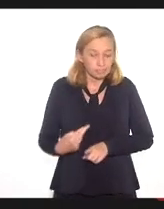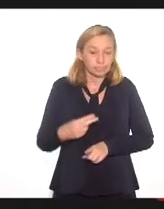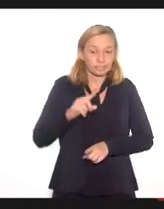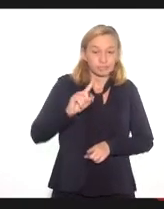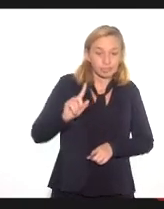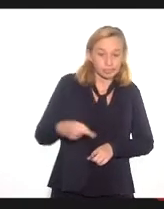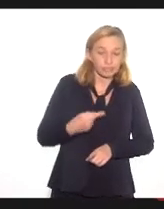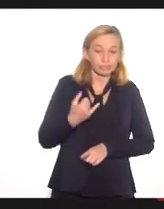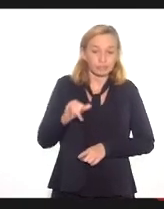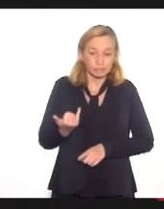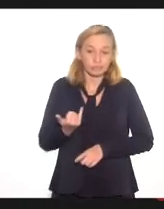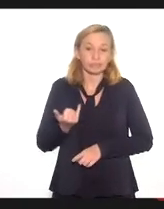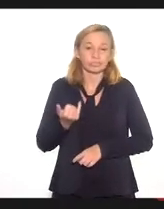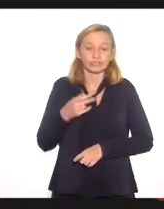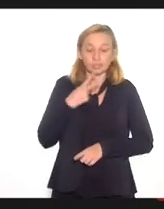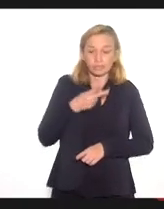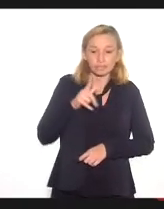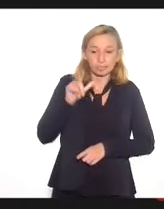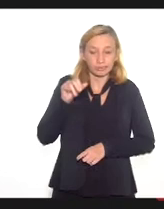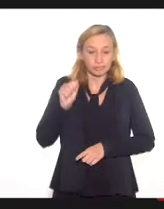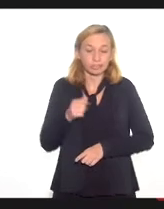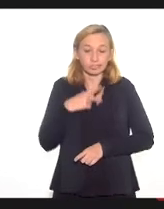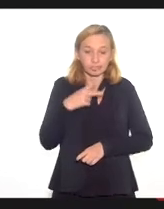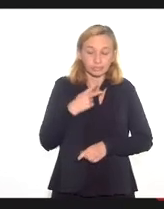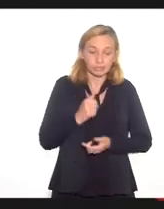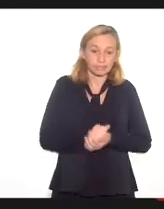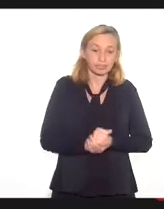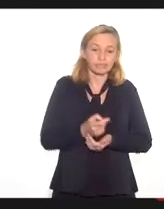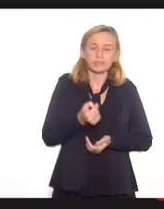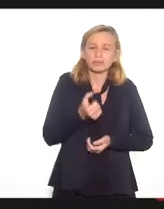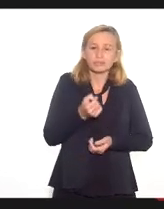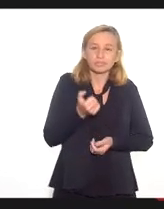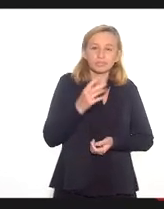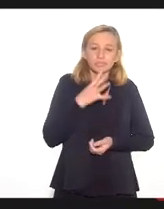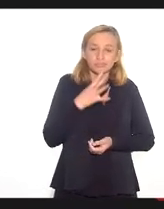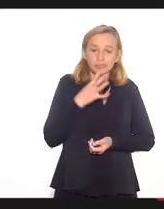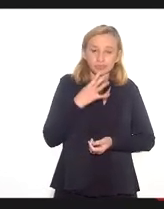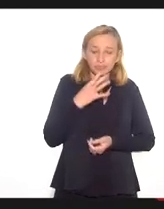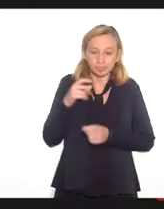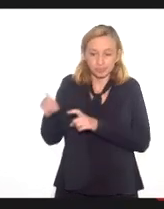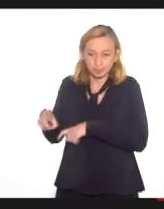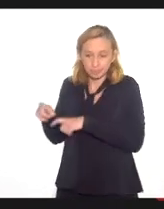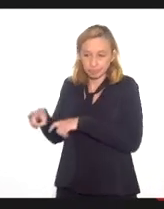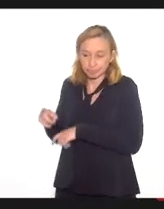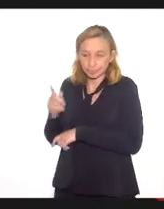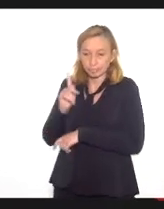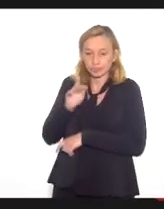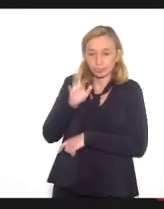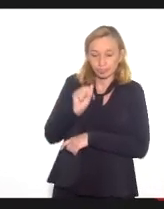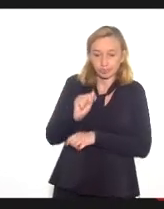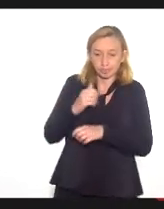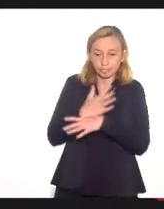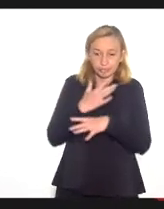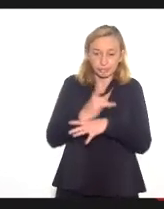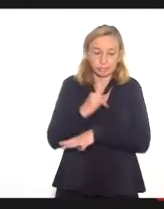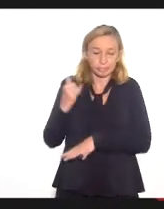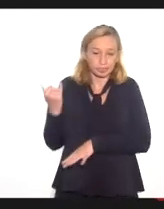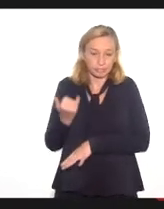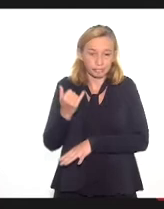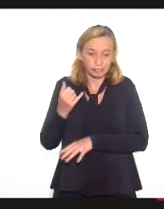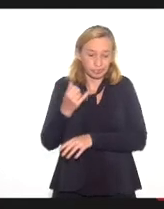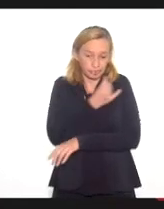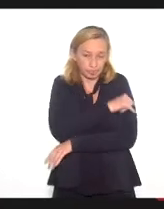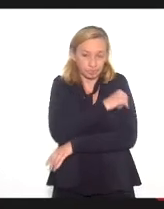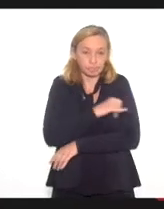fala dela e citar um dado que é pouco conhecido de fato a agricultura urbana na cidade do Rio de Janeiro é muito importante quer dizer